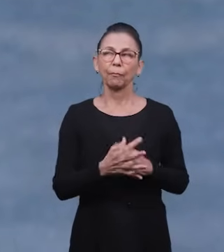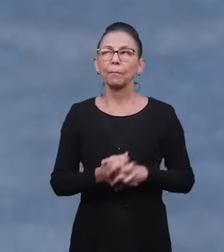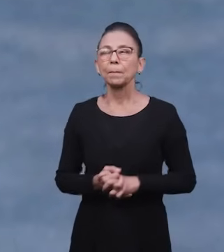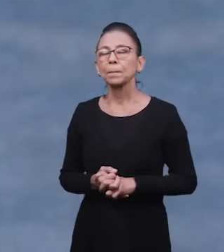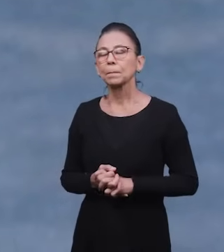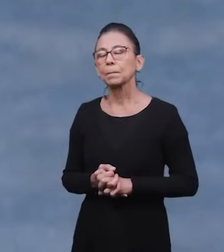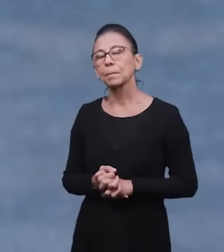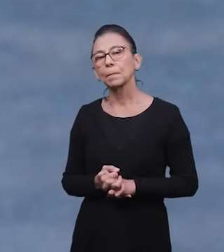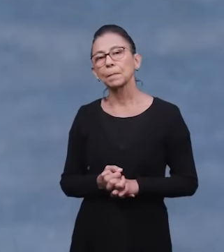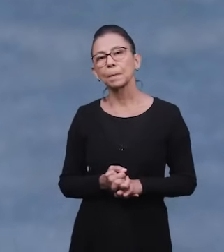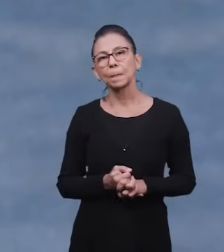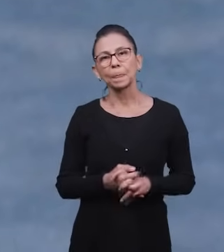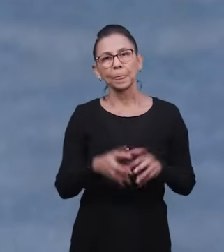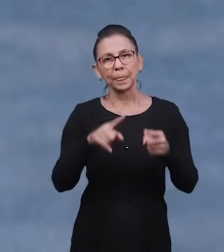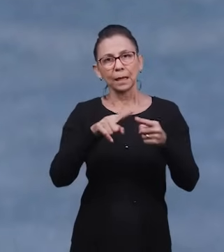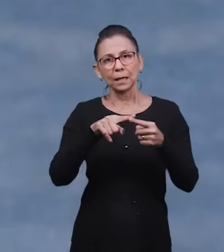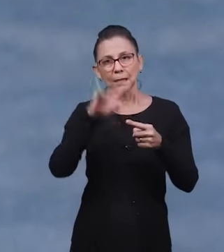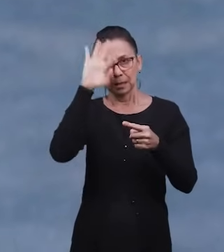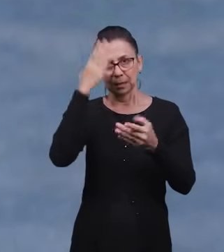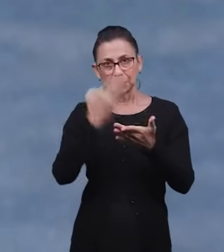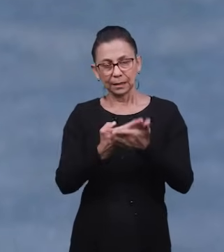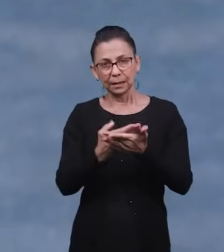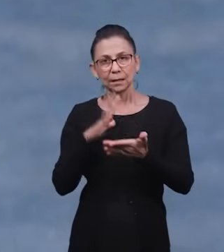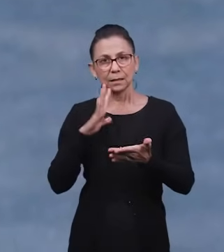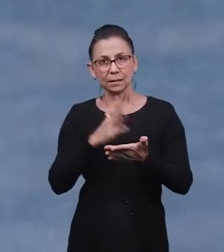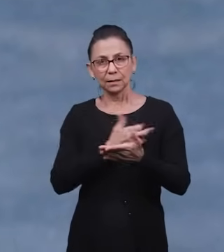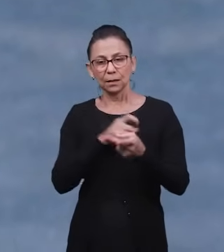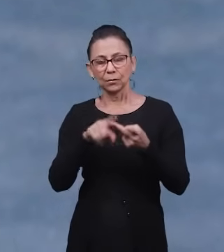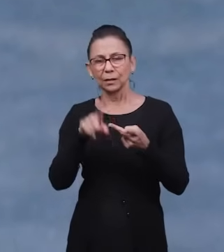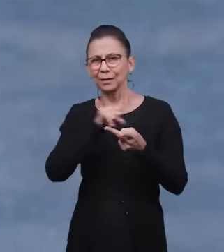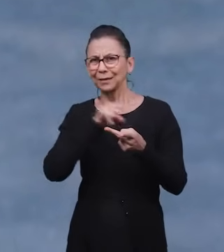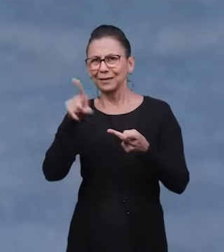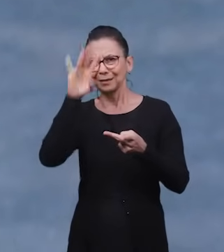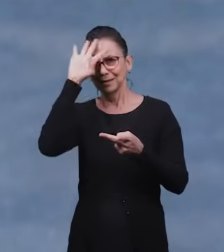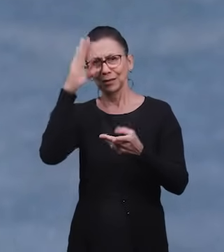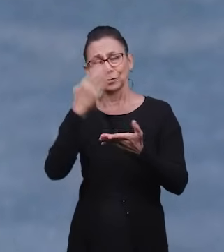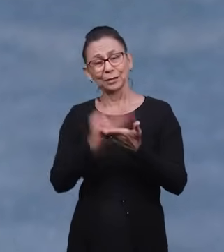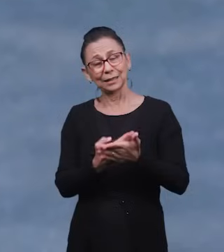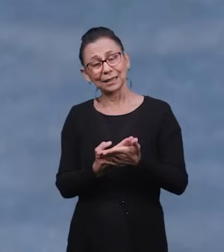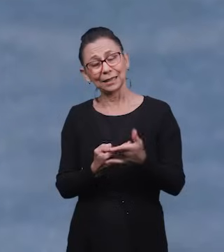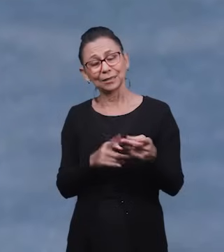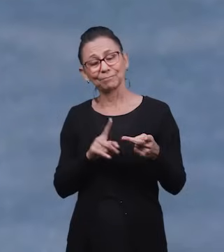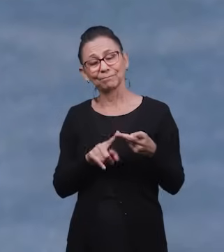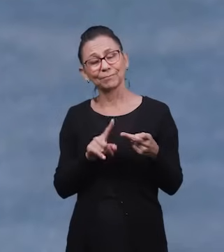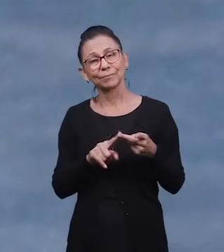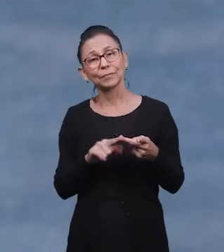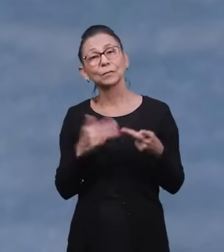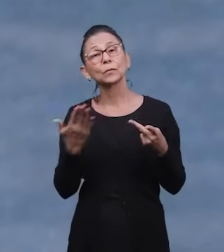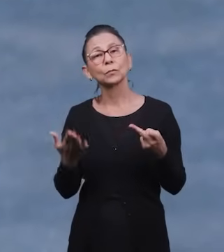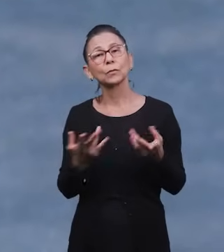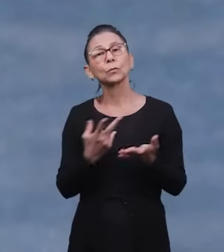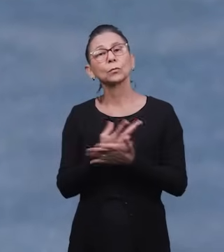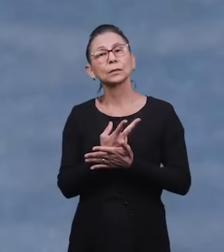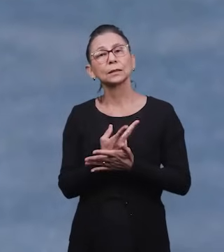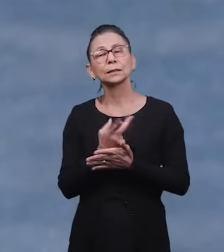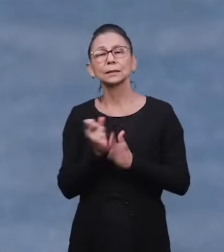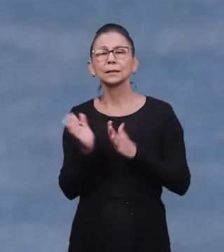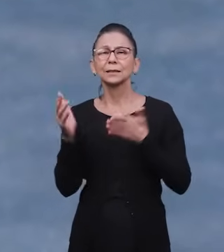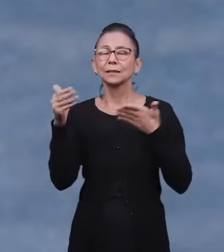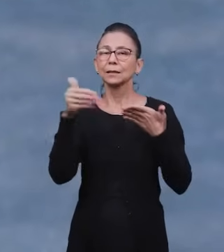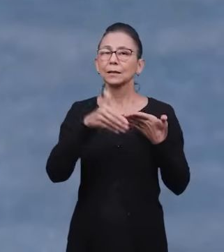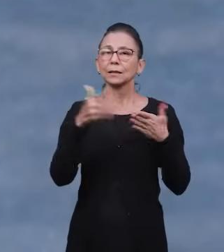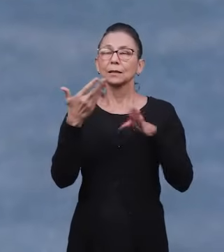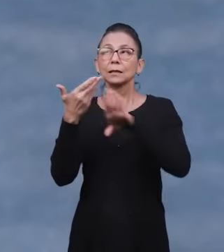salvação. Então, o que não crê, ele não tem, assim, não existe uma pena alternativa para ele. Então, aquele que realmente